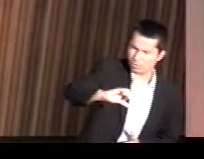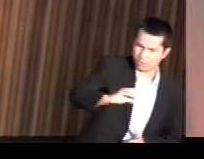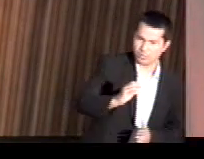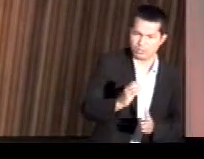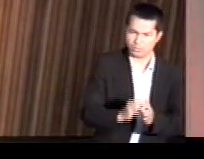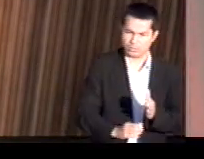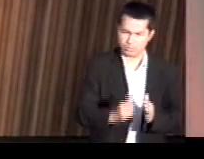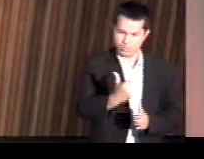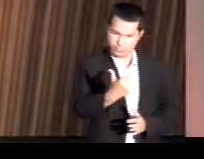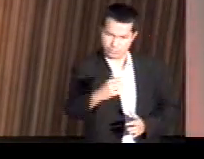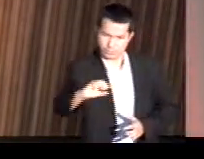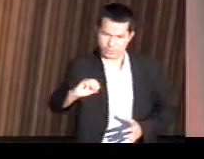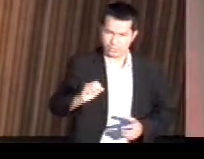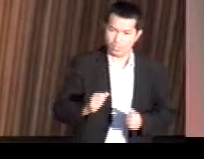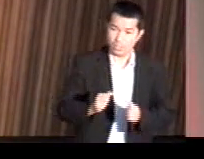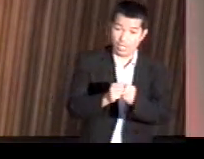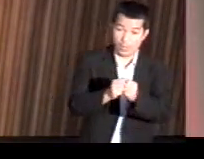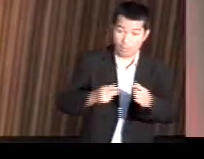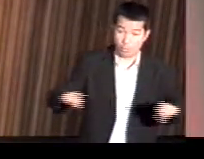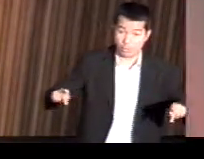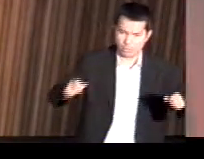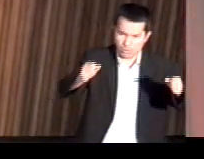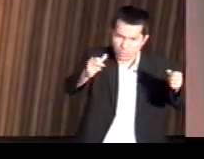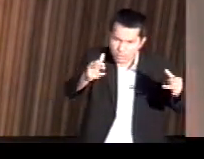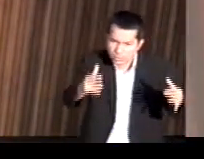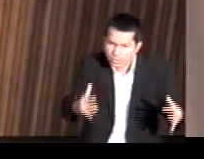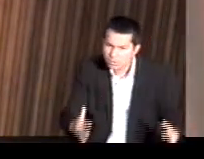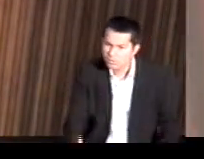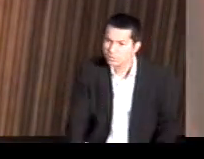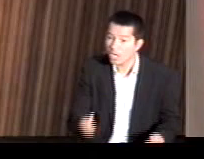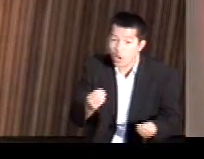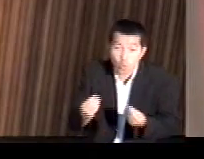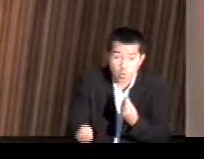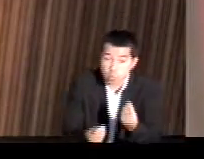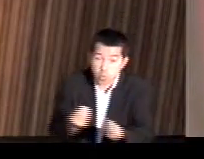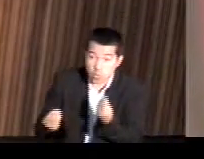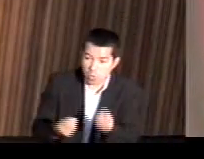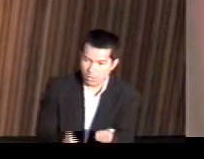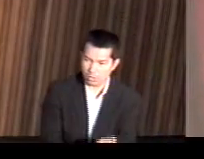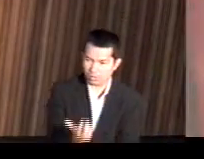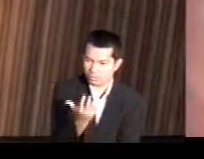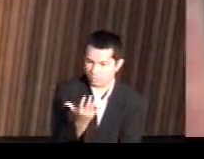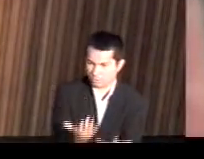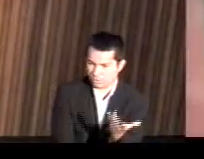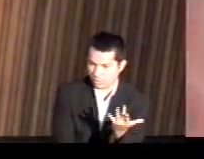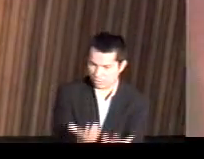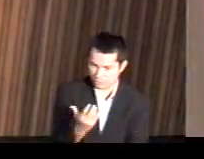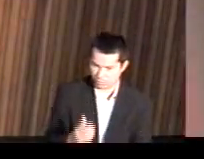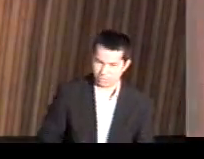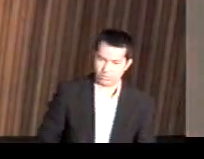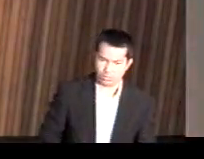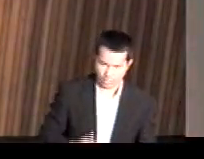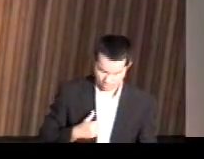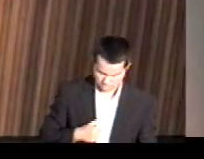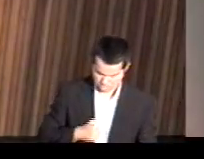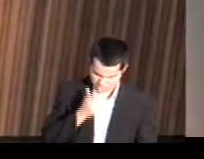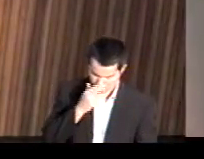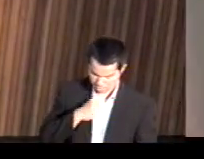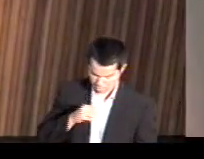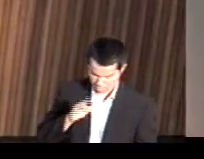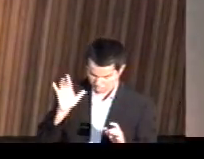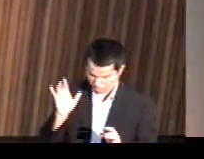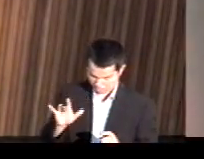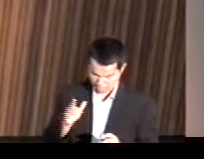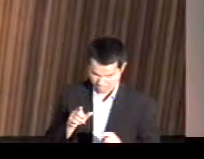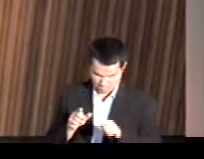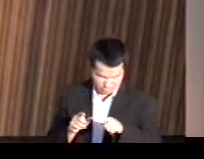do livro do Apocalipse, você vai ver a descrição clara desse inferno literal. Eu não estou falando isso para gerar medo no coração de ninguém,